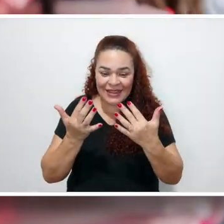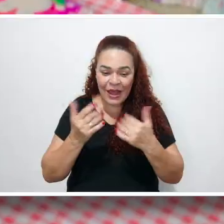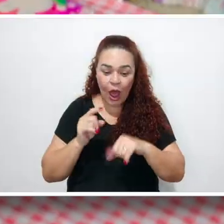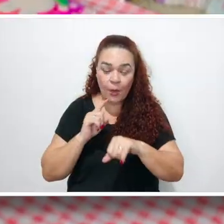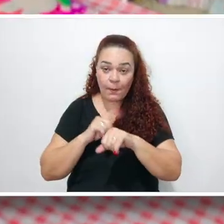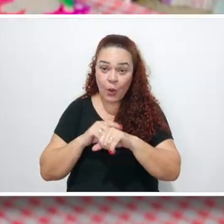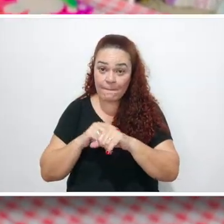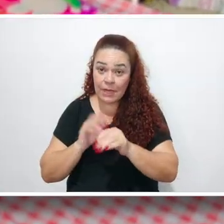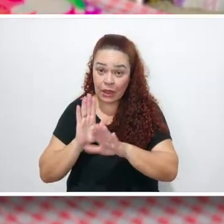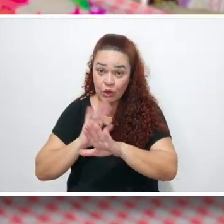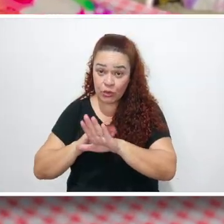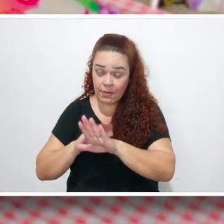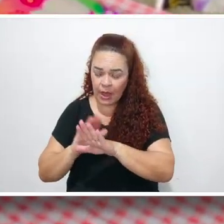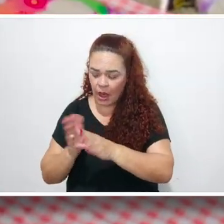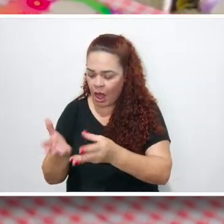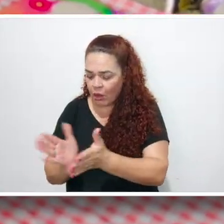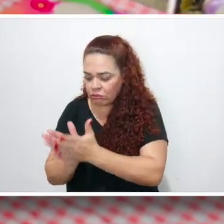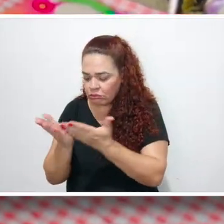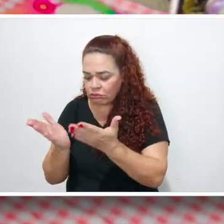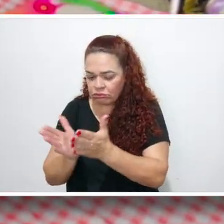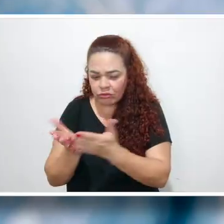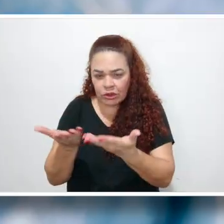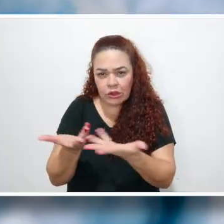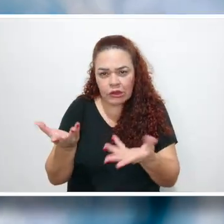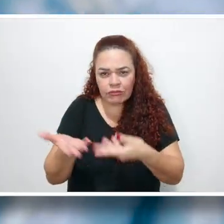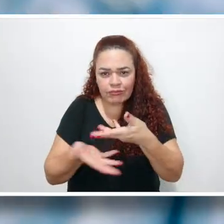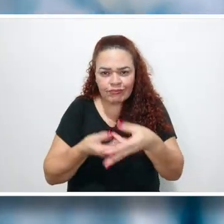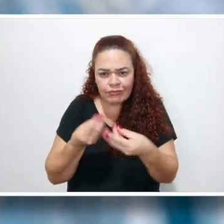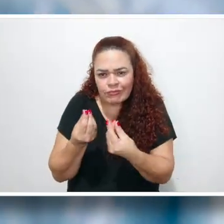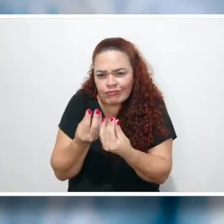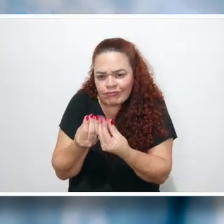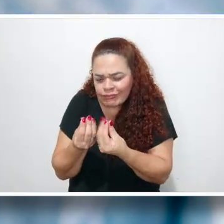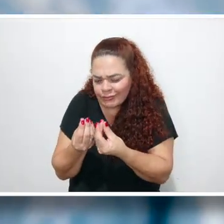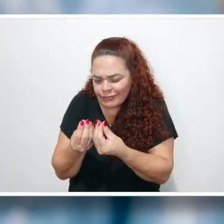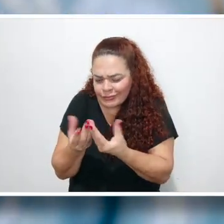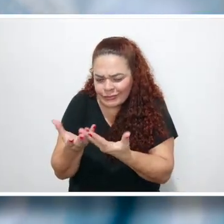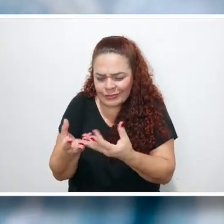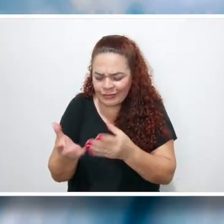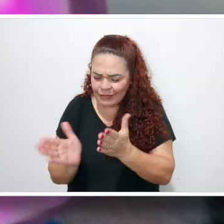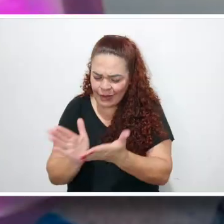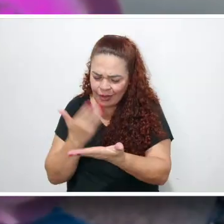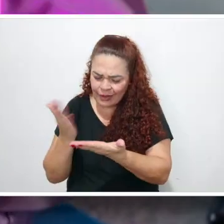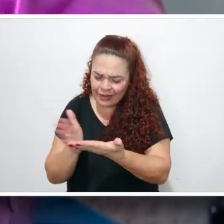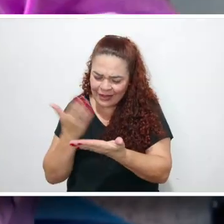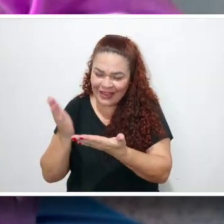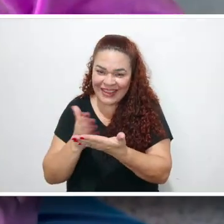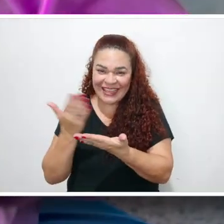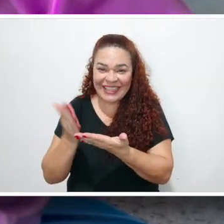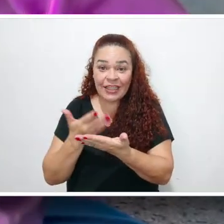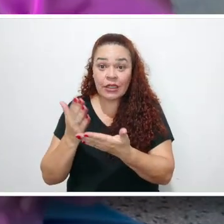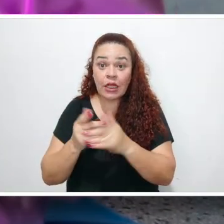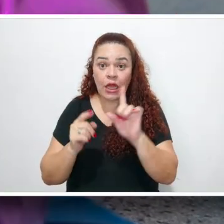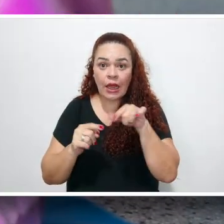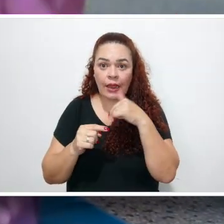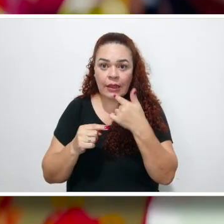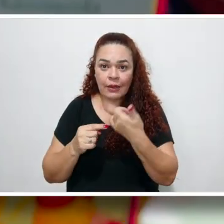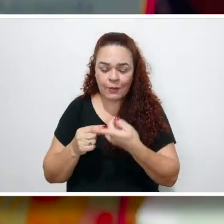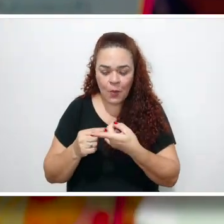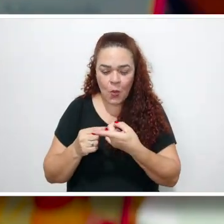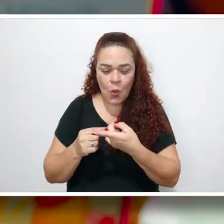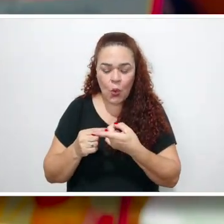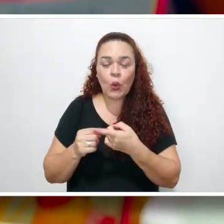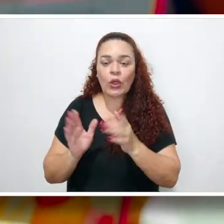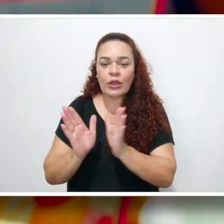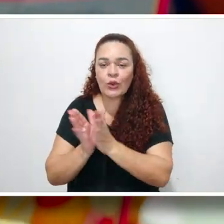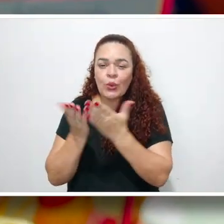As crianças têm um momento de apreciação com os livros, eles vão manipular os livros, eles vão folhear.